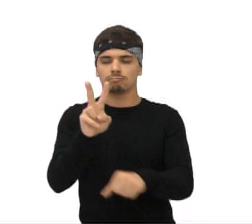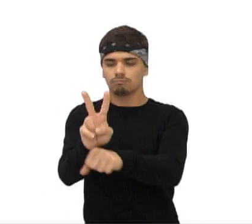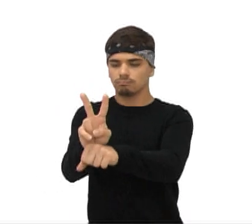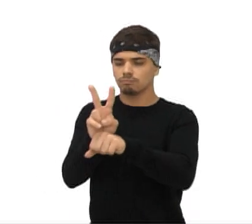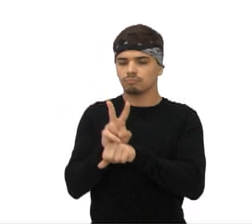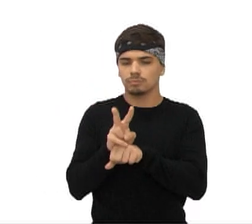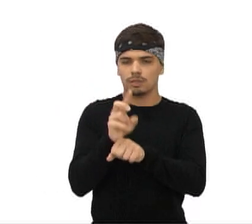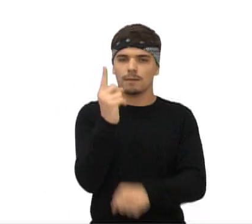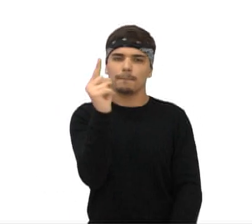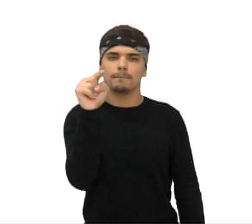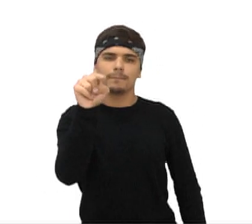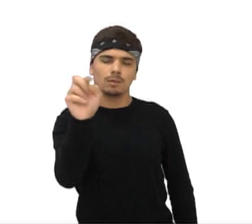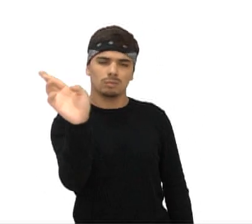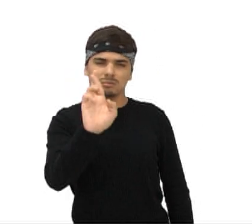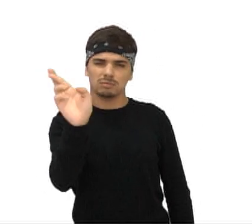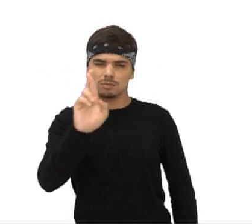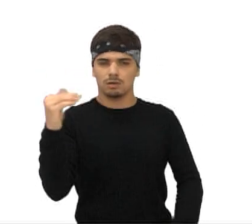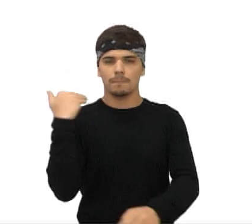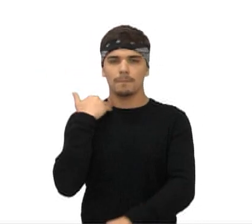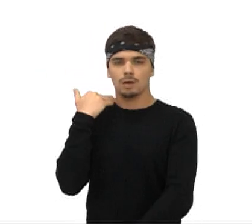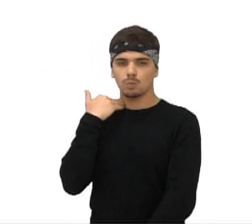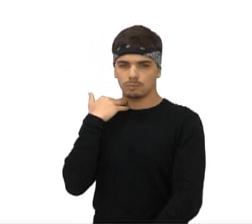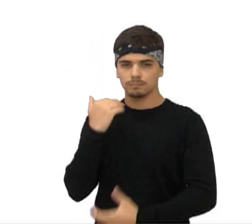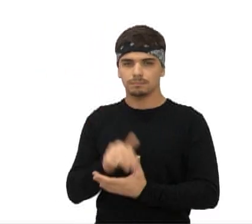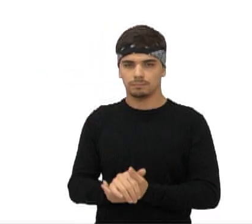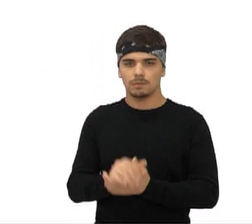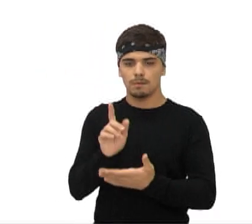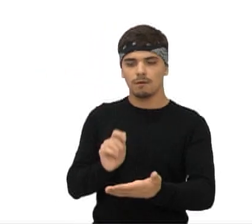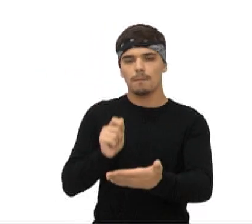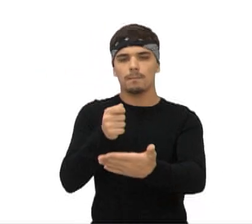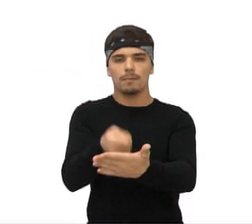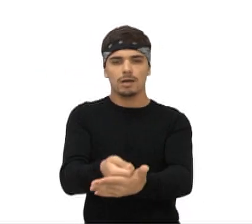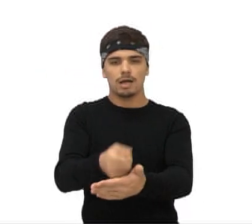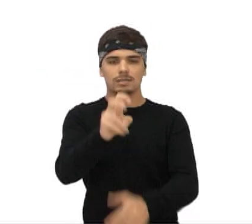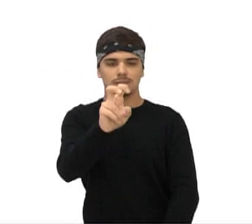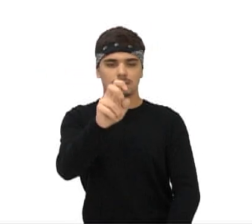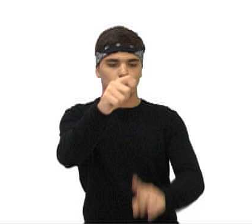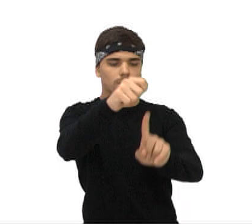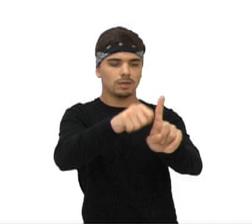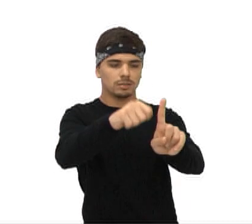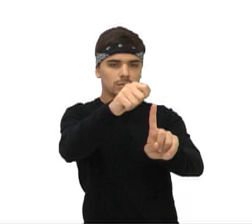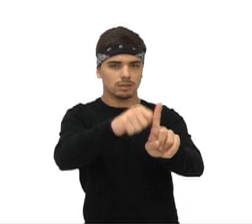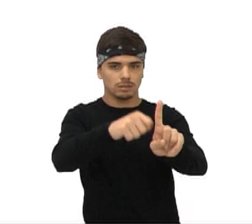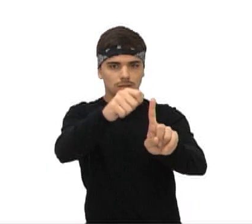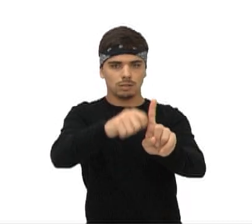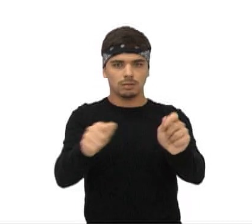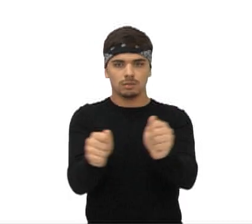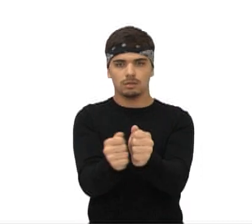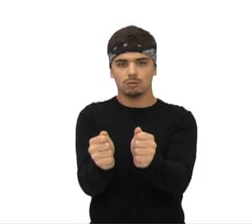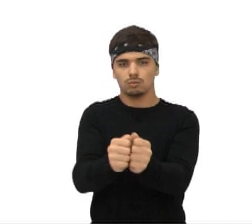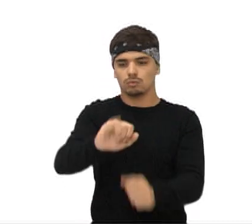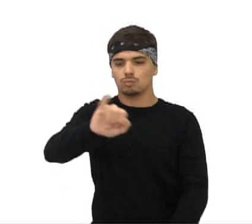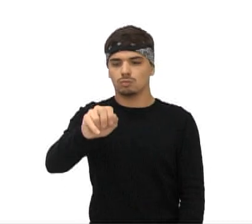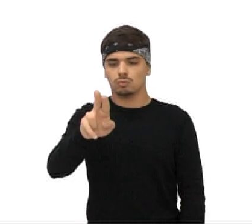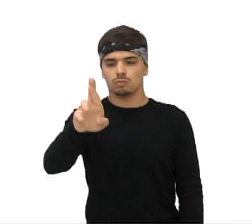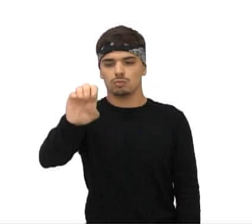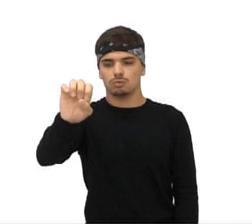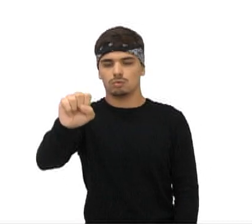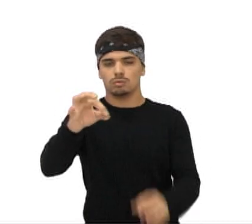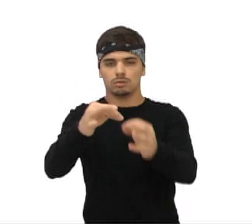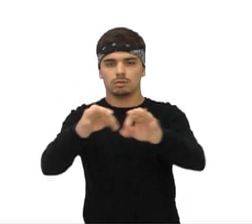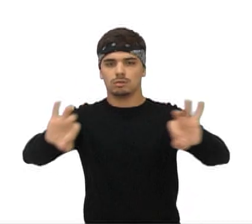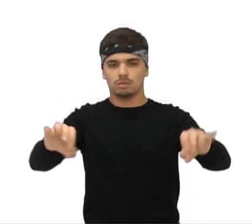de R$1.000 de um banco e irá pagar em 5 meses com juros simples,